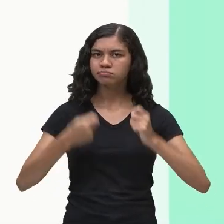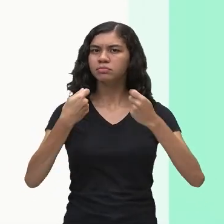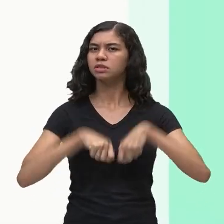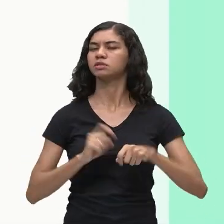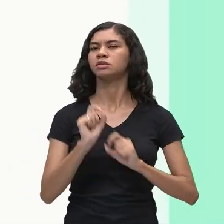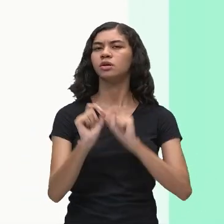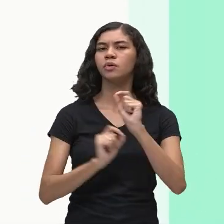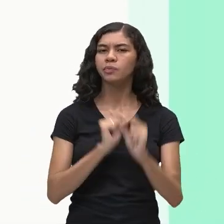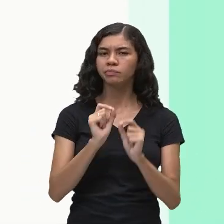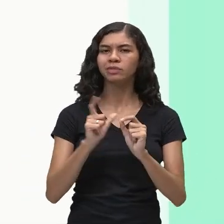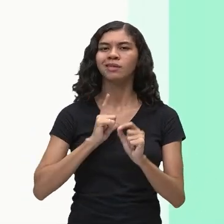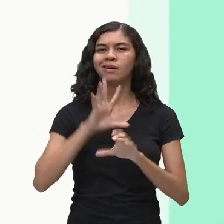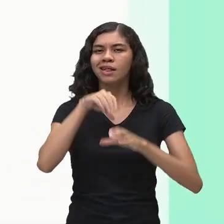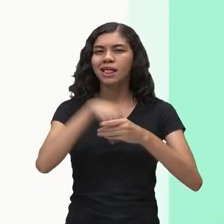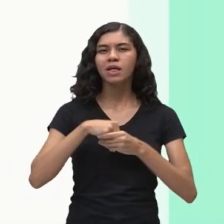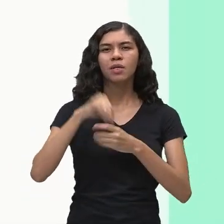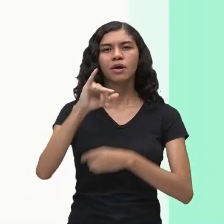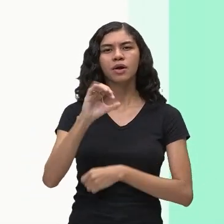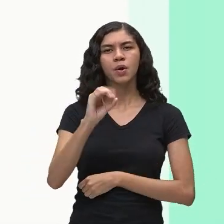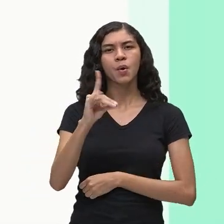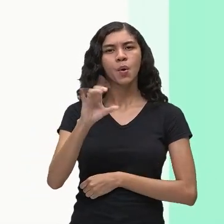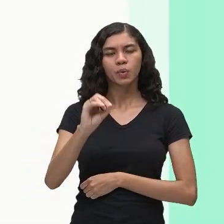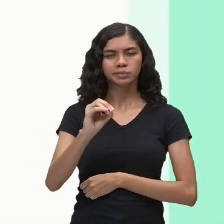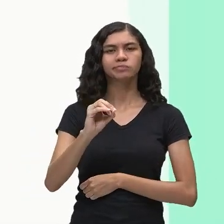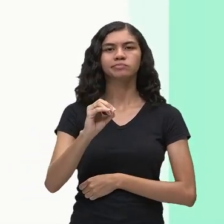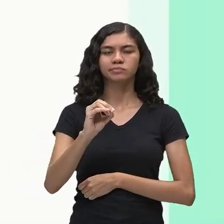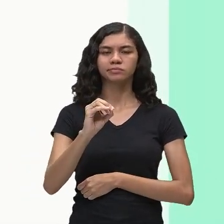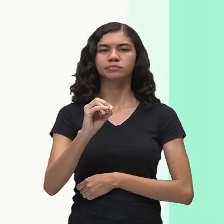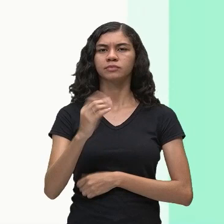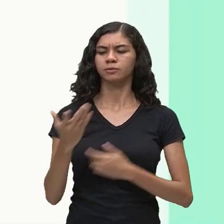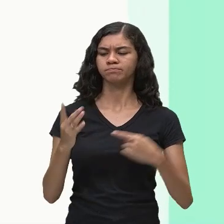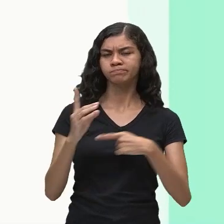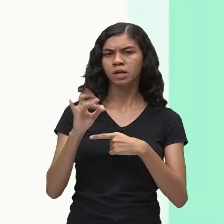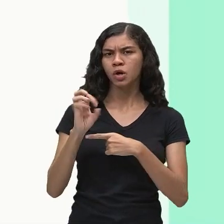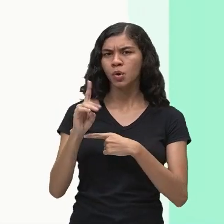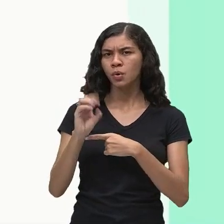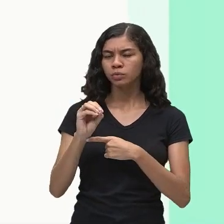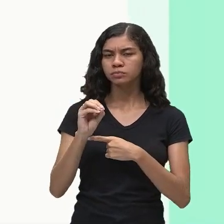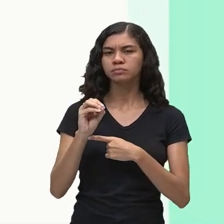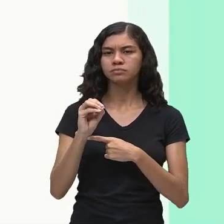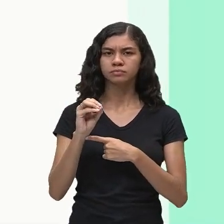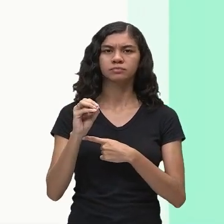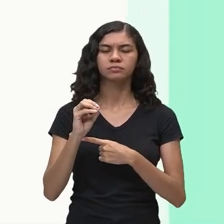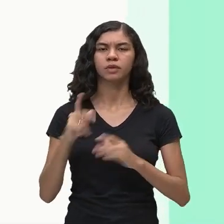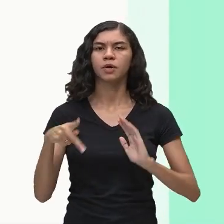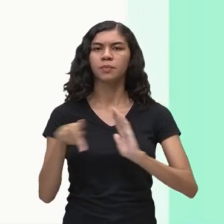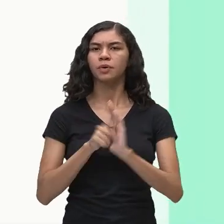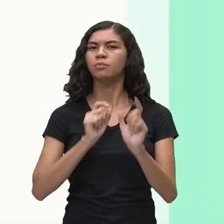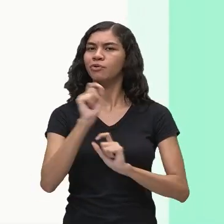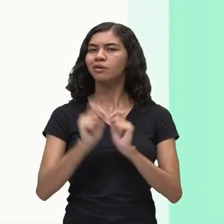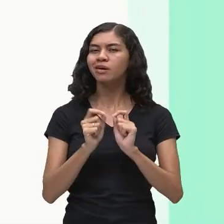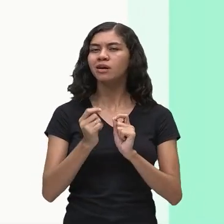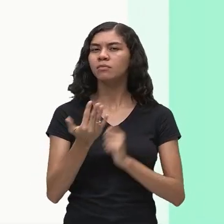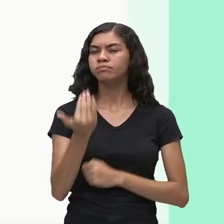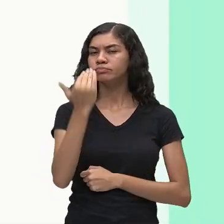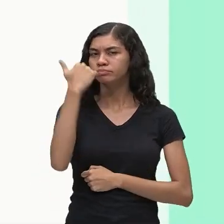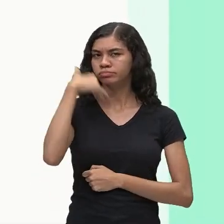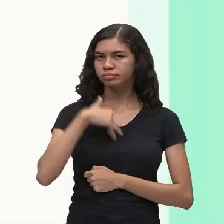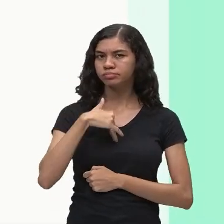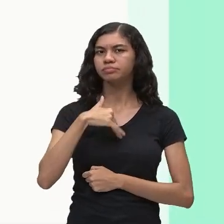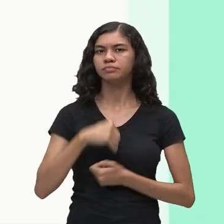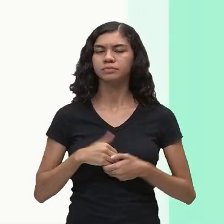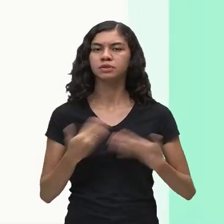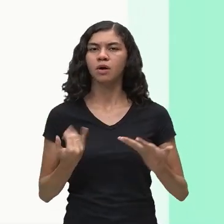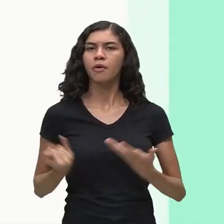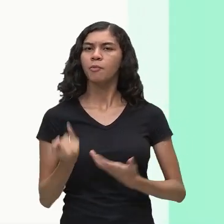têm iodo na sua formação. E a maior parte do iodo a gente obtém por meio da nossa alimentação. E é importante que a